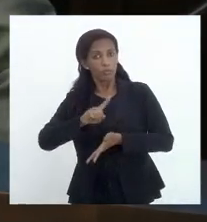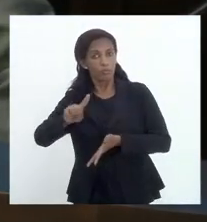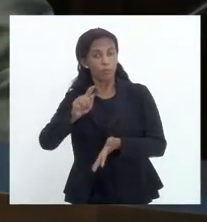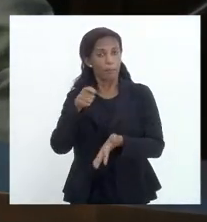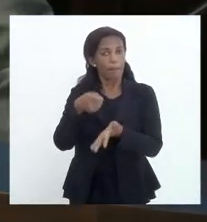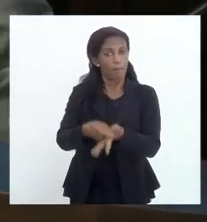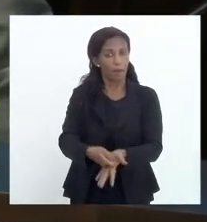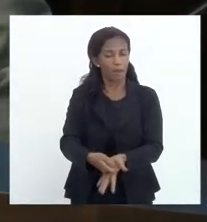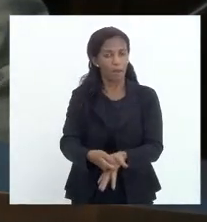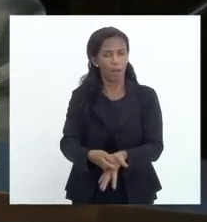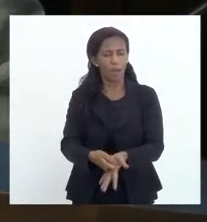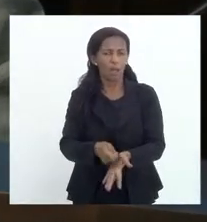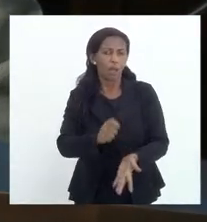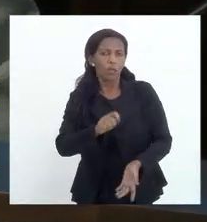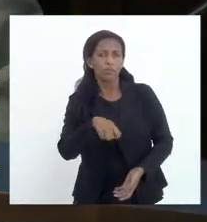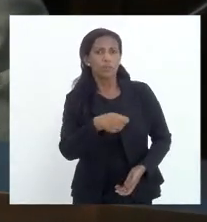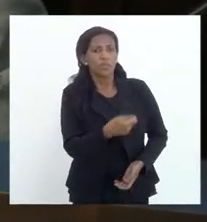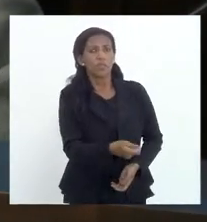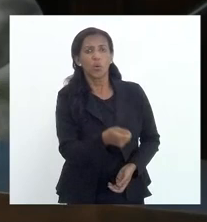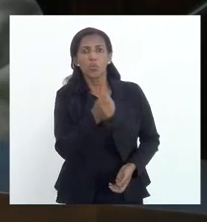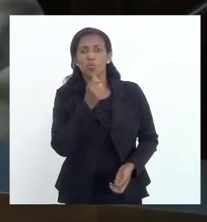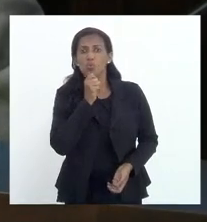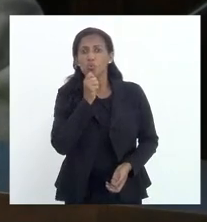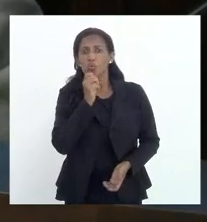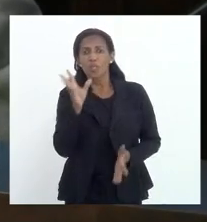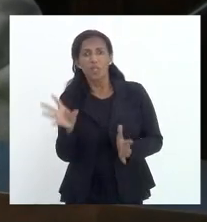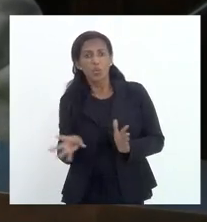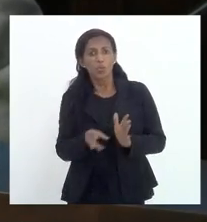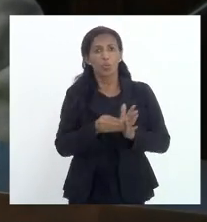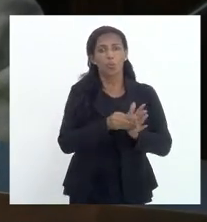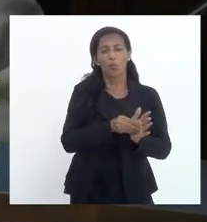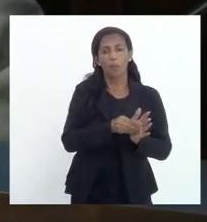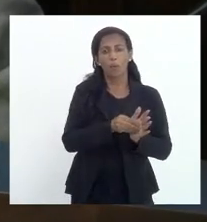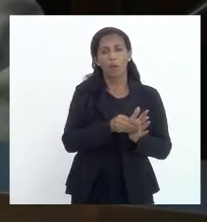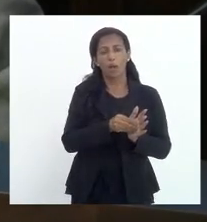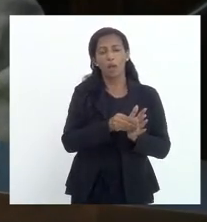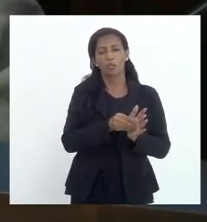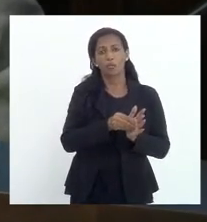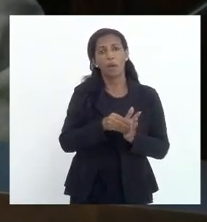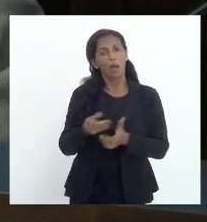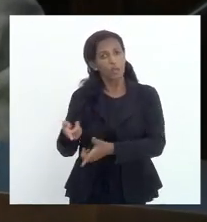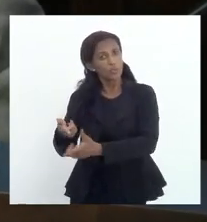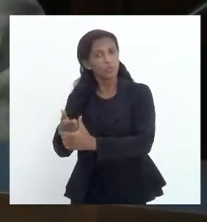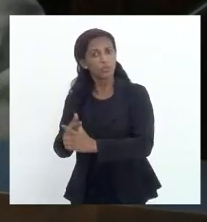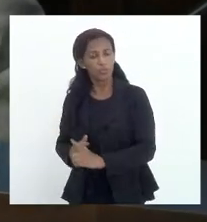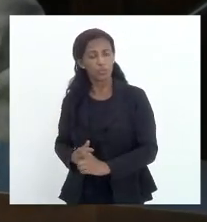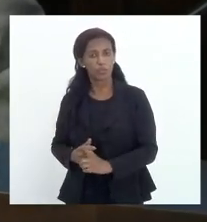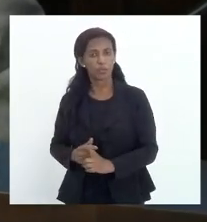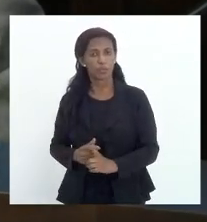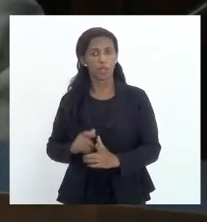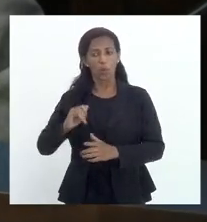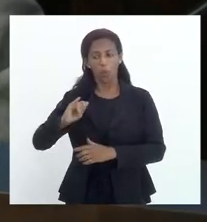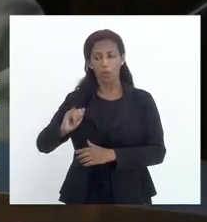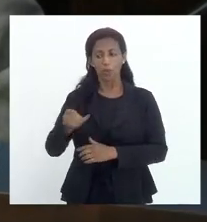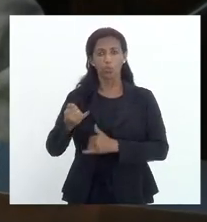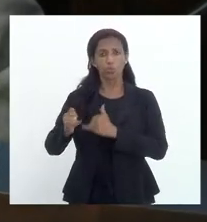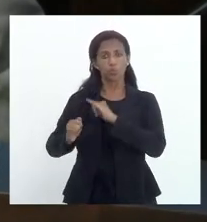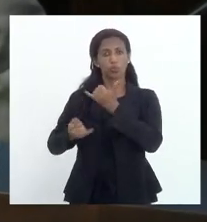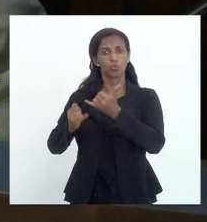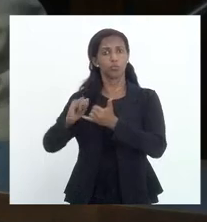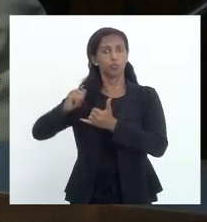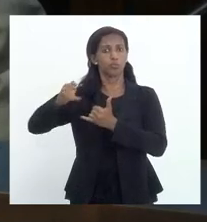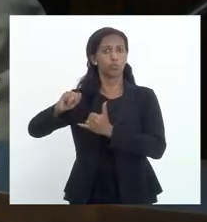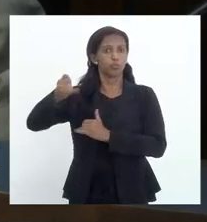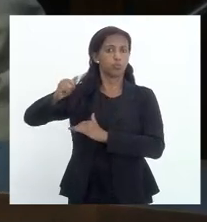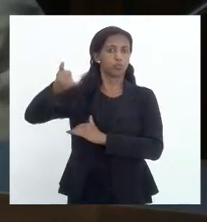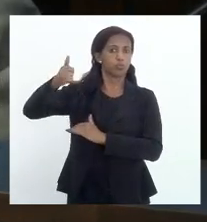pagarmos não significa que isso não tenha sido incorporado ao saldo devedor. E como é juros sobre juros, né,